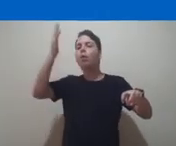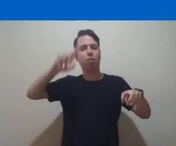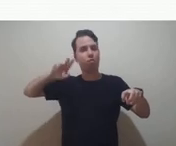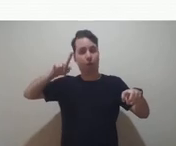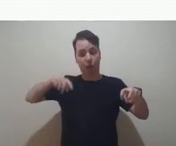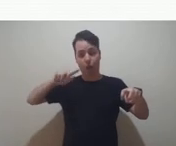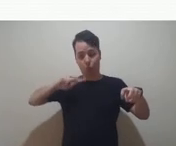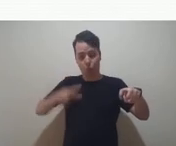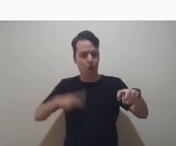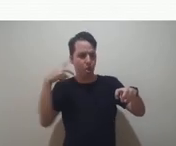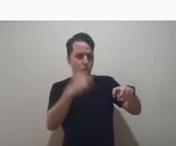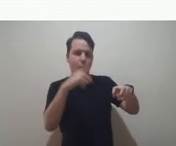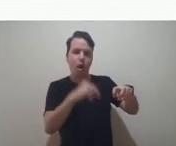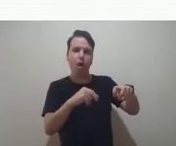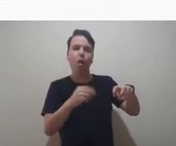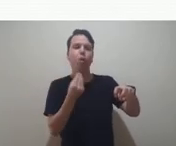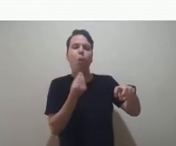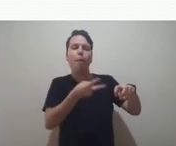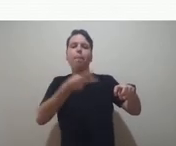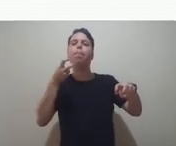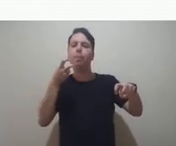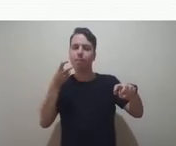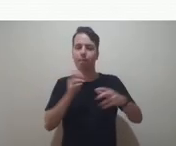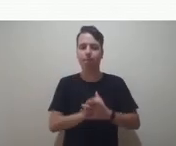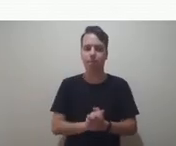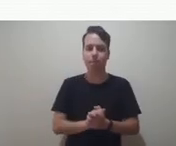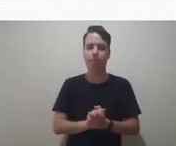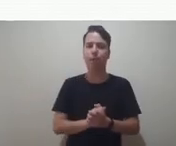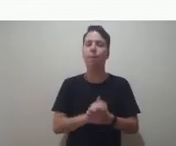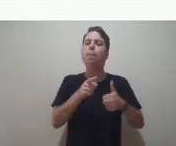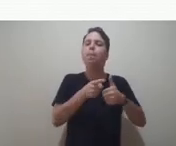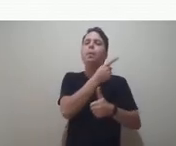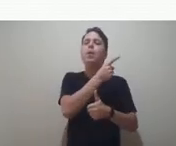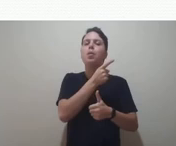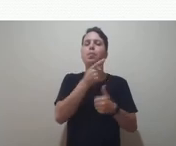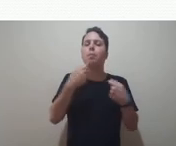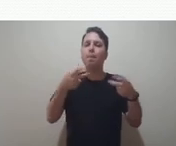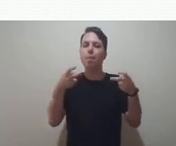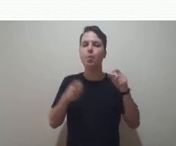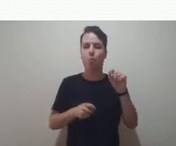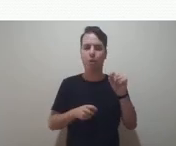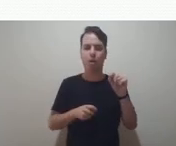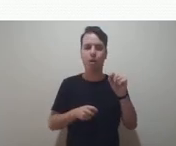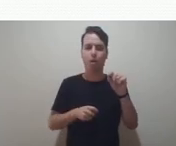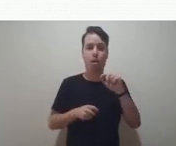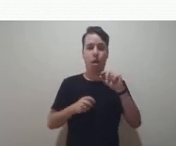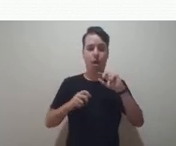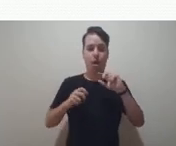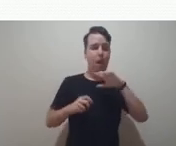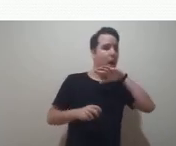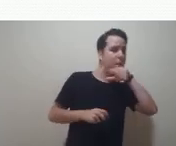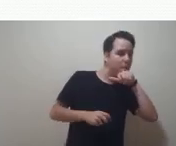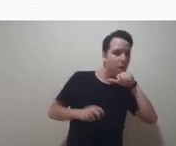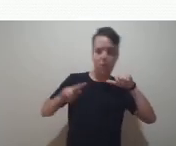acidentais. Então, primeiramente, uma breve introdução sobre o vínculo humano-animal, que é um vínculo